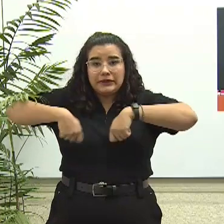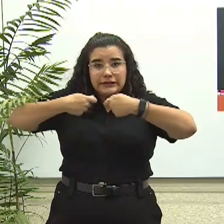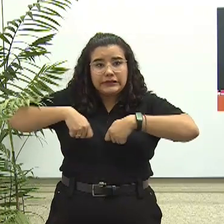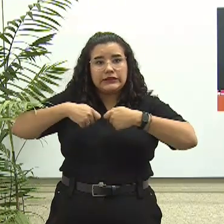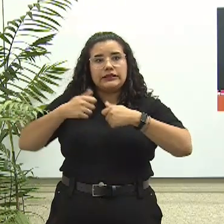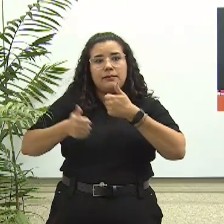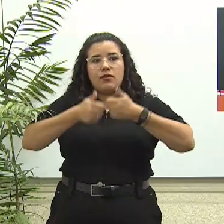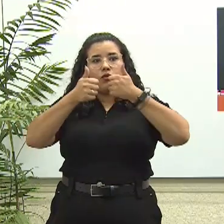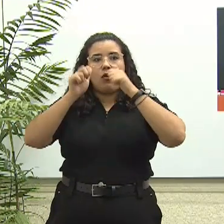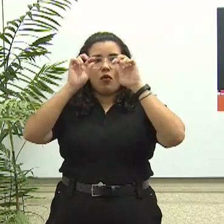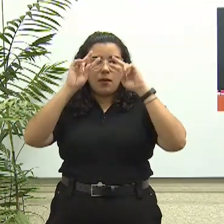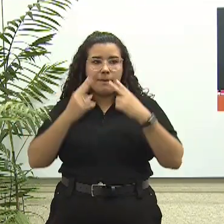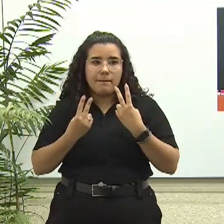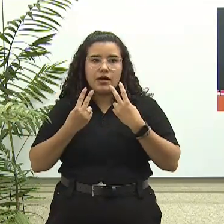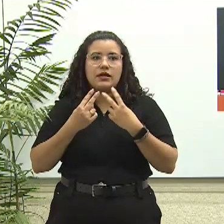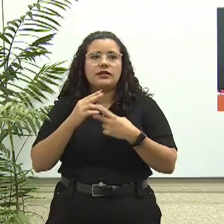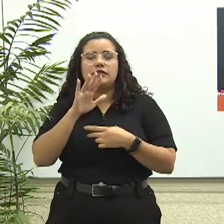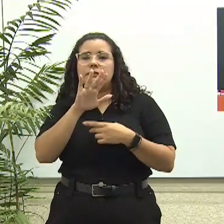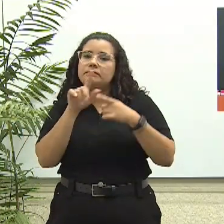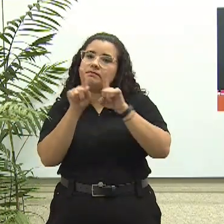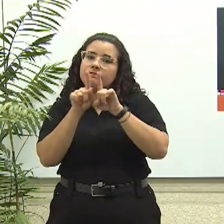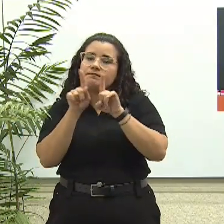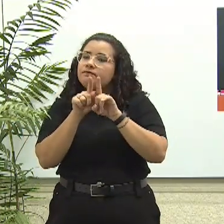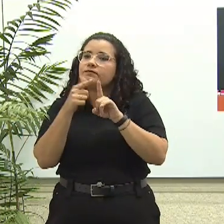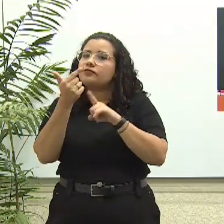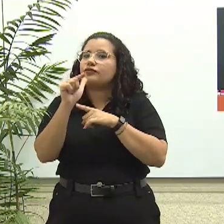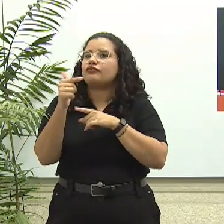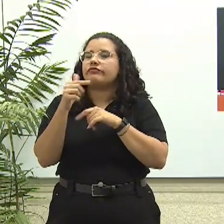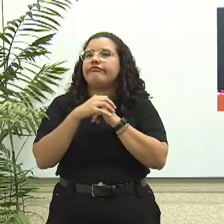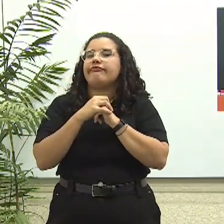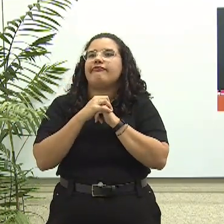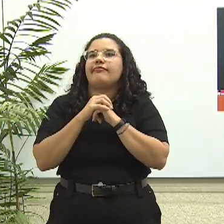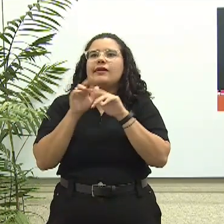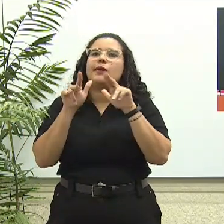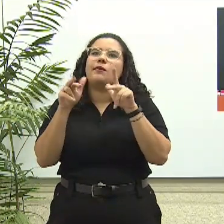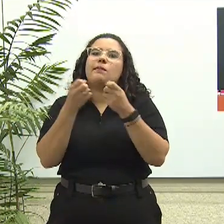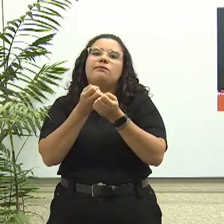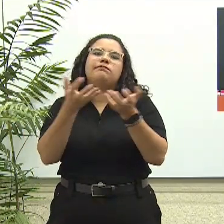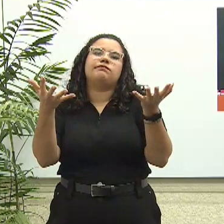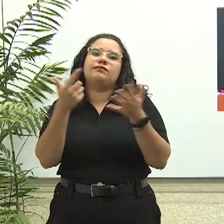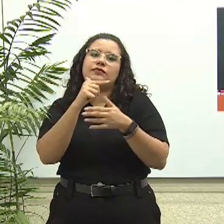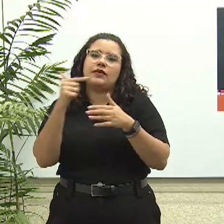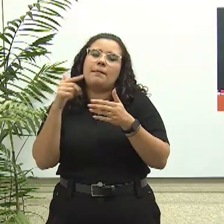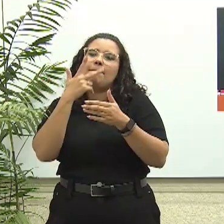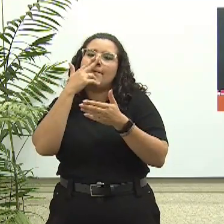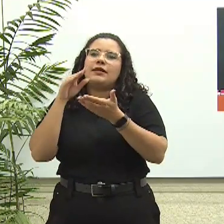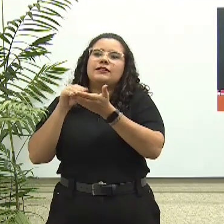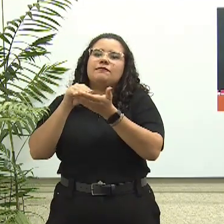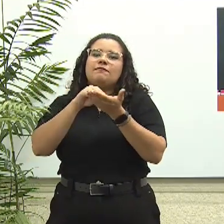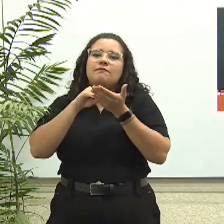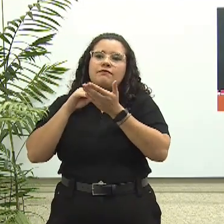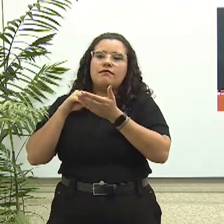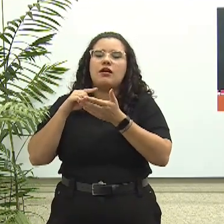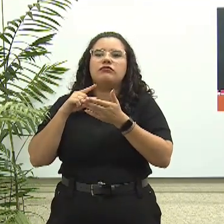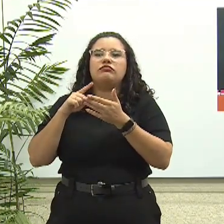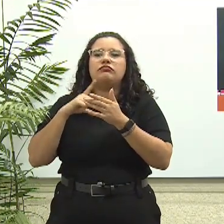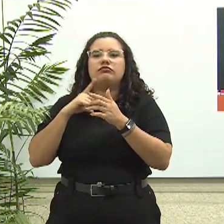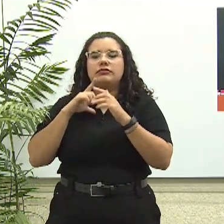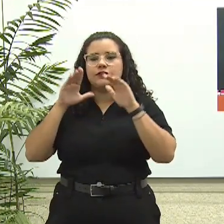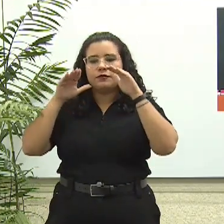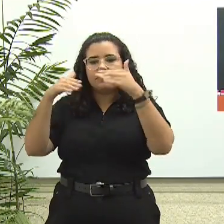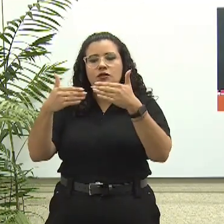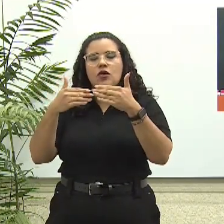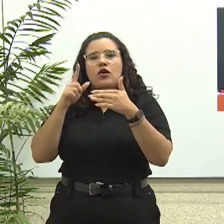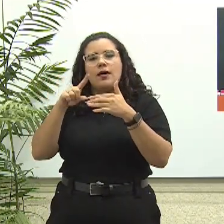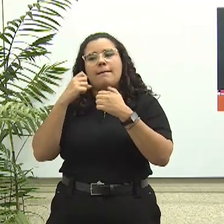humanas e nem ela é igualmente distribuída ela se dá sobre um processo de intensa concentração de